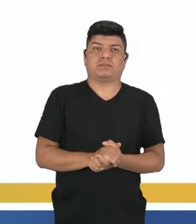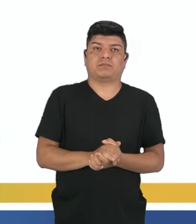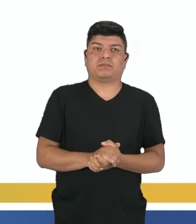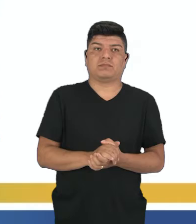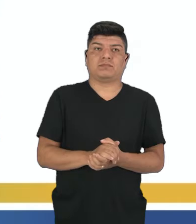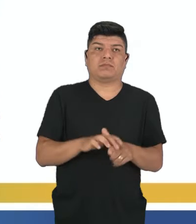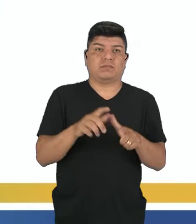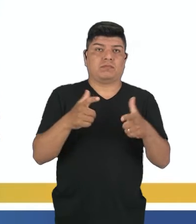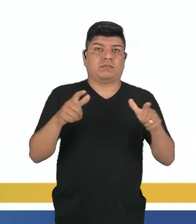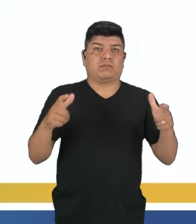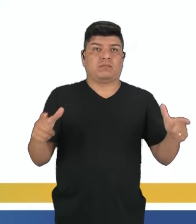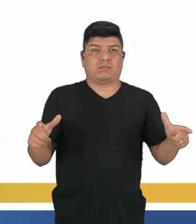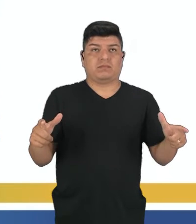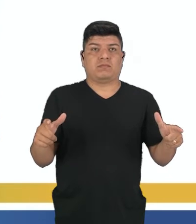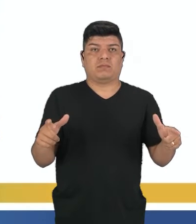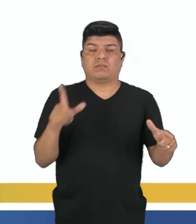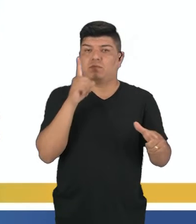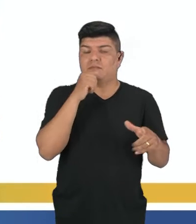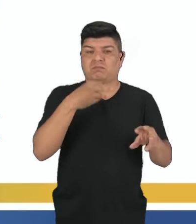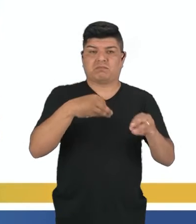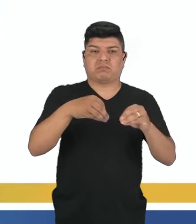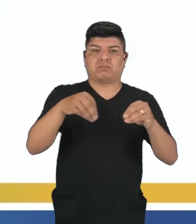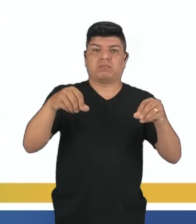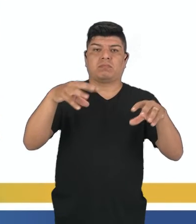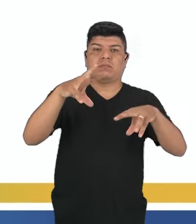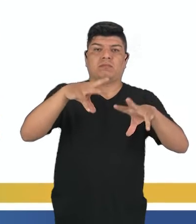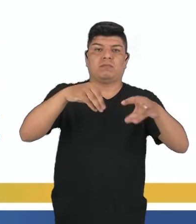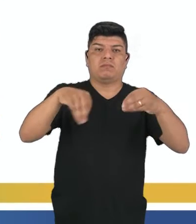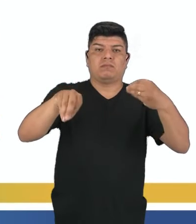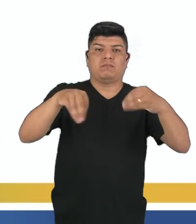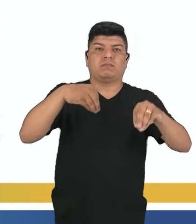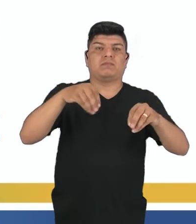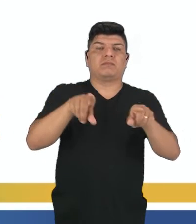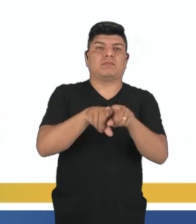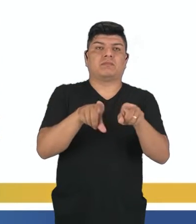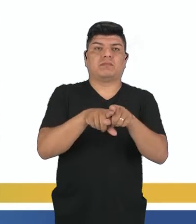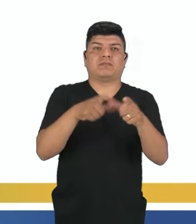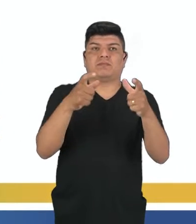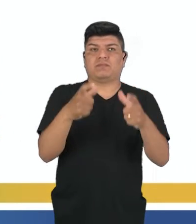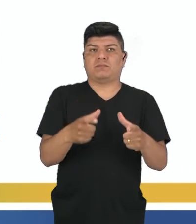maiores extensões úmidas do planeta, ele é caracterizado